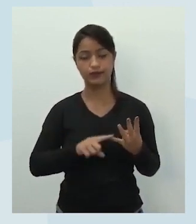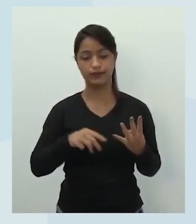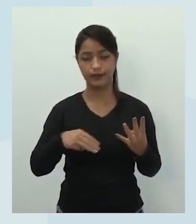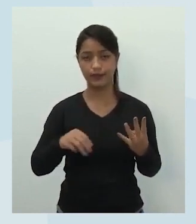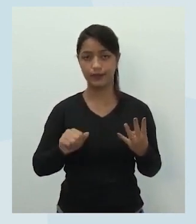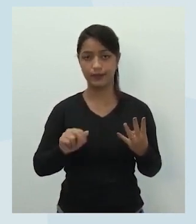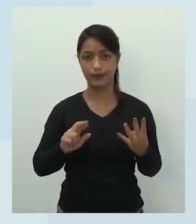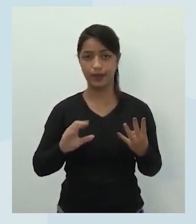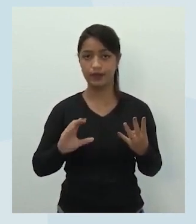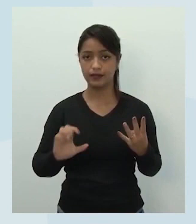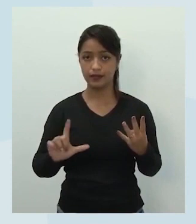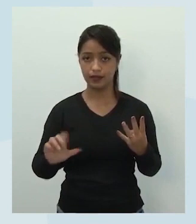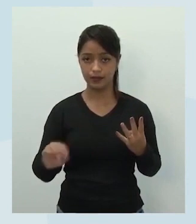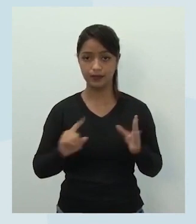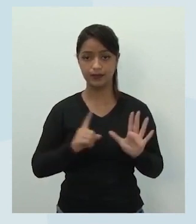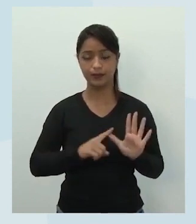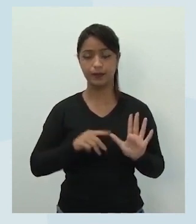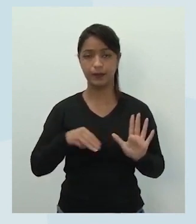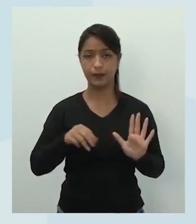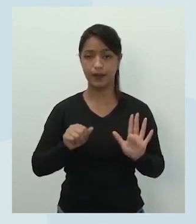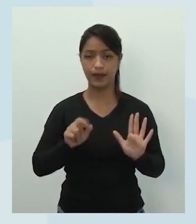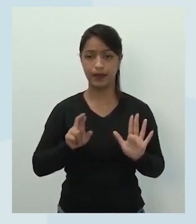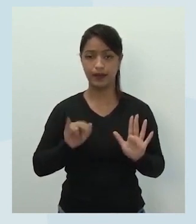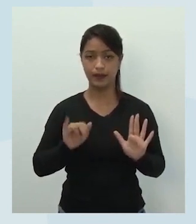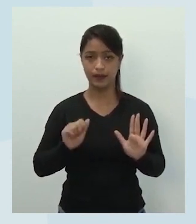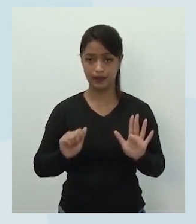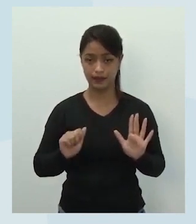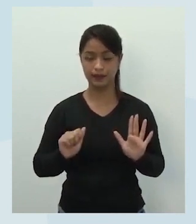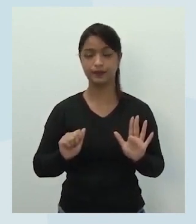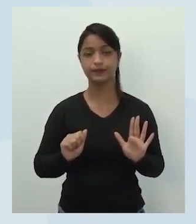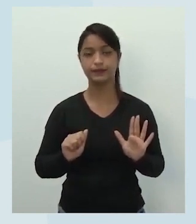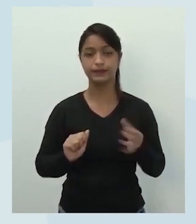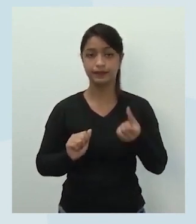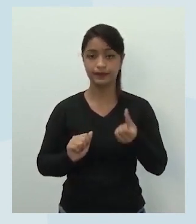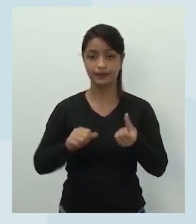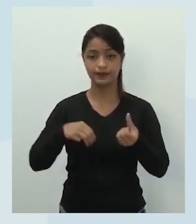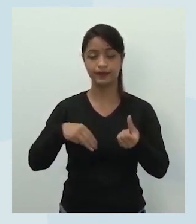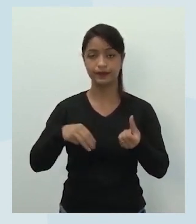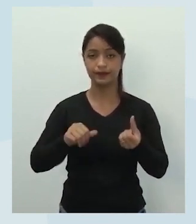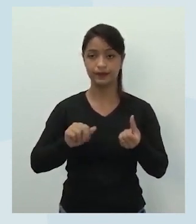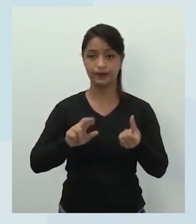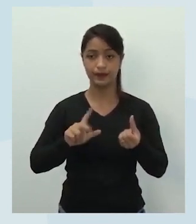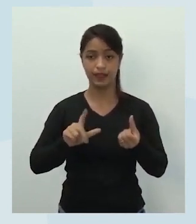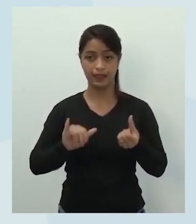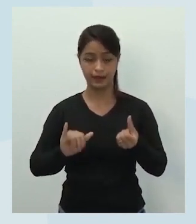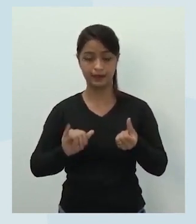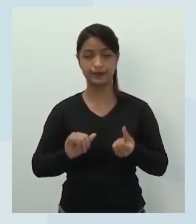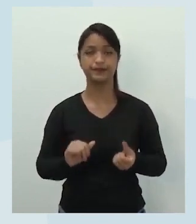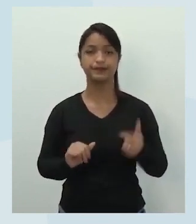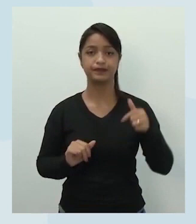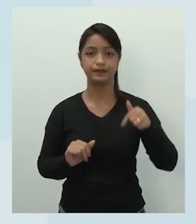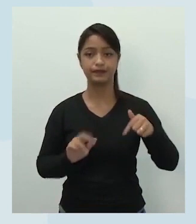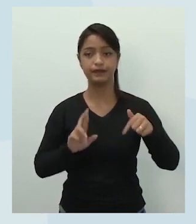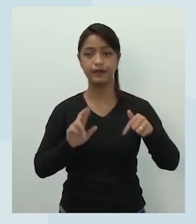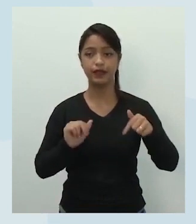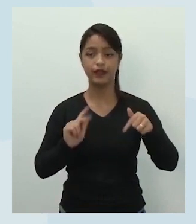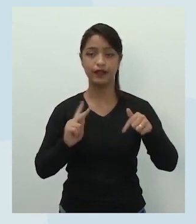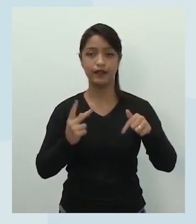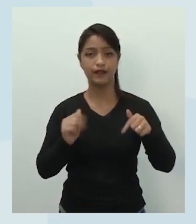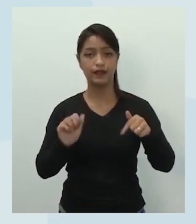Marcelo Navarro, Maria Grazile Alvarenga, Marli Silvana, Rafael